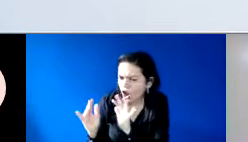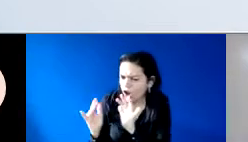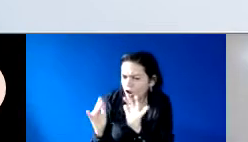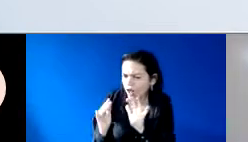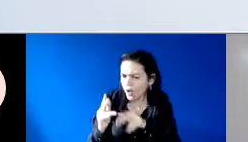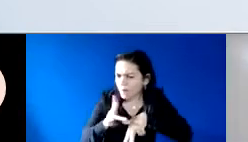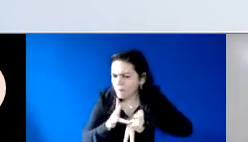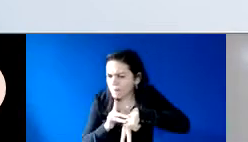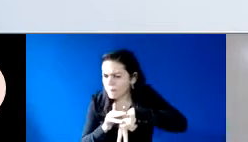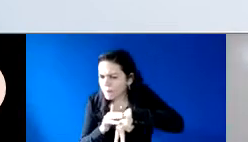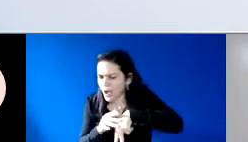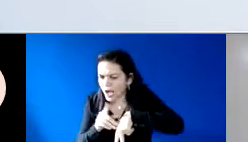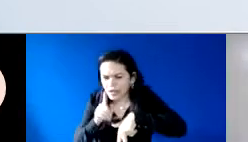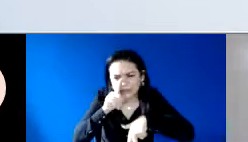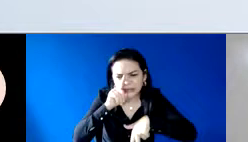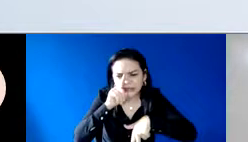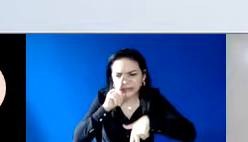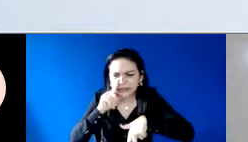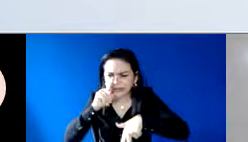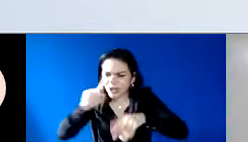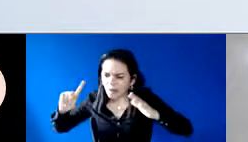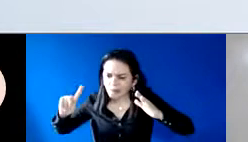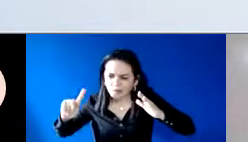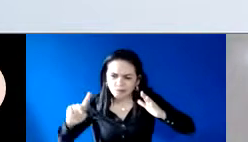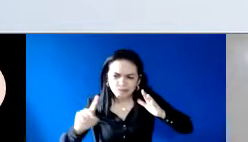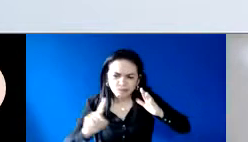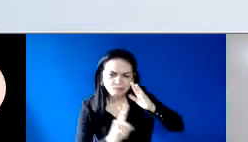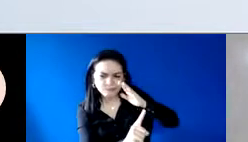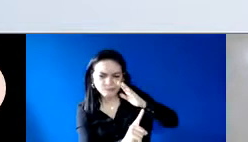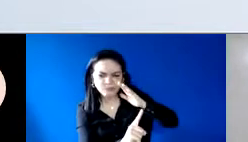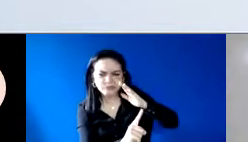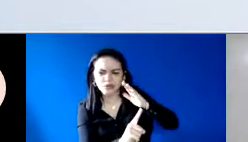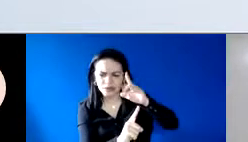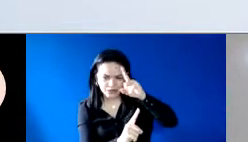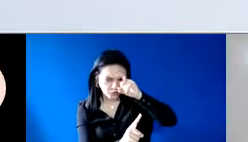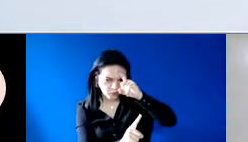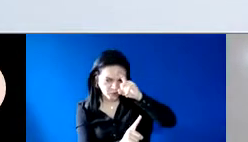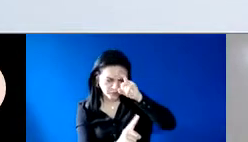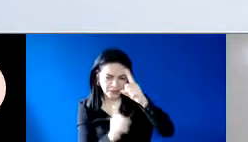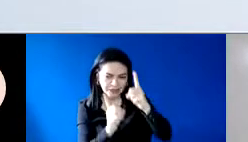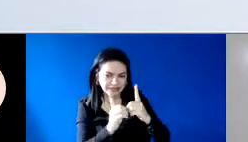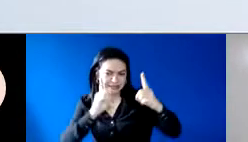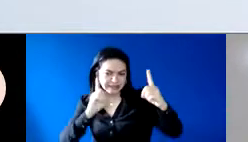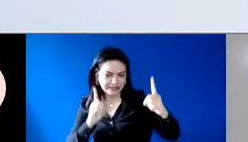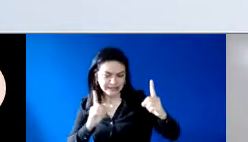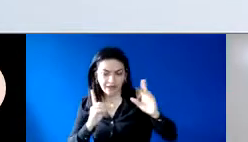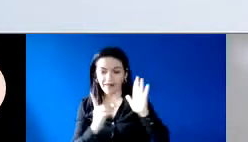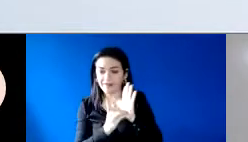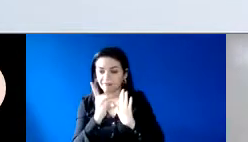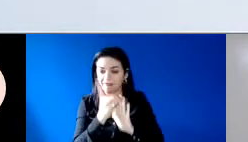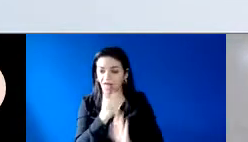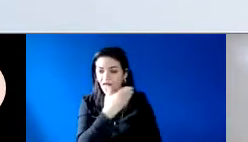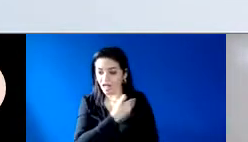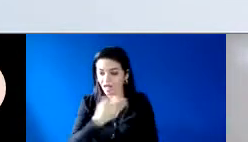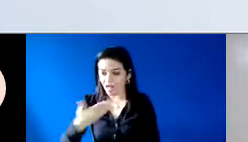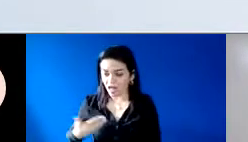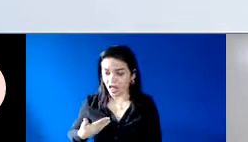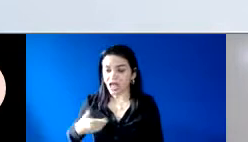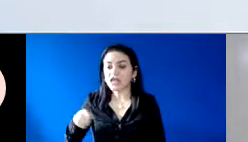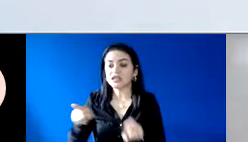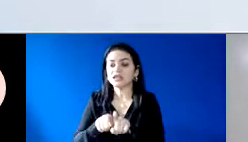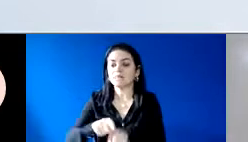estratificação de risco dos pacientes nas portas de entrada, distanciamento social através de decretos governamentais e um trabalho